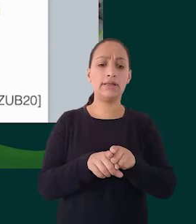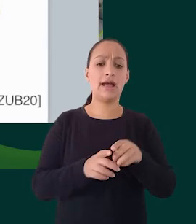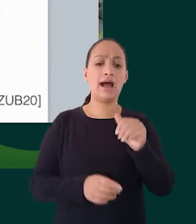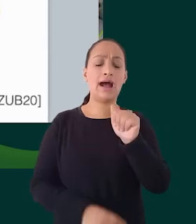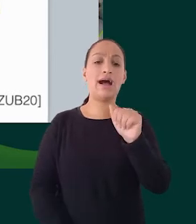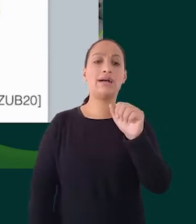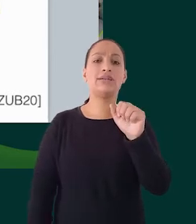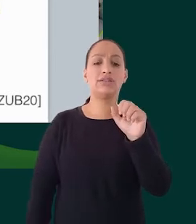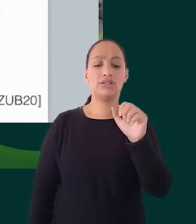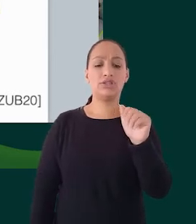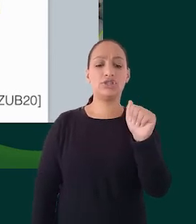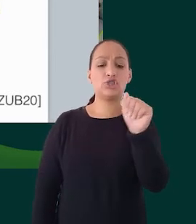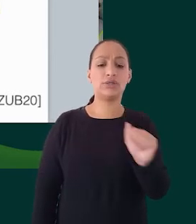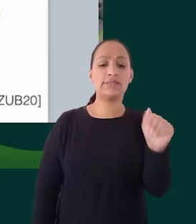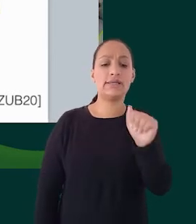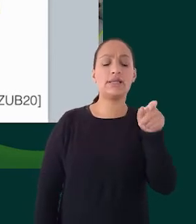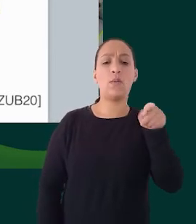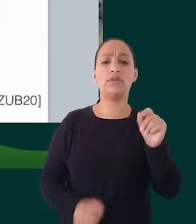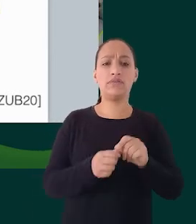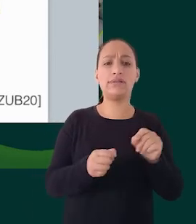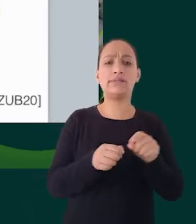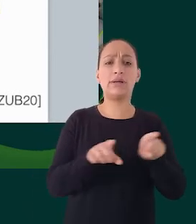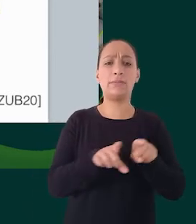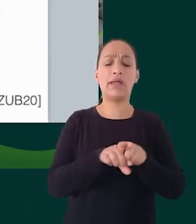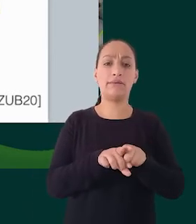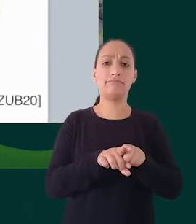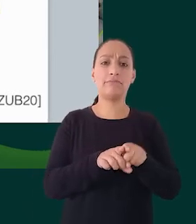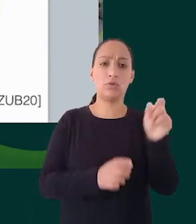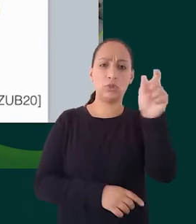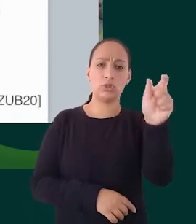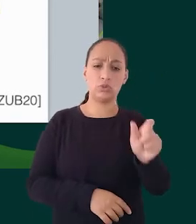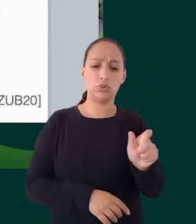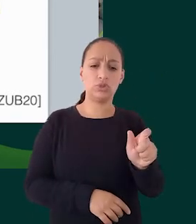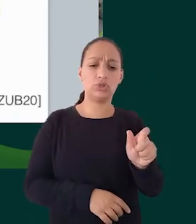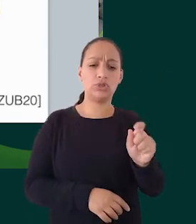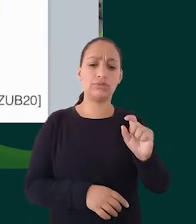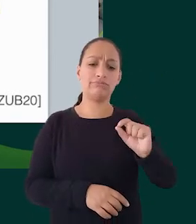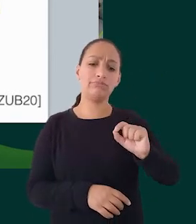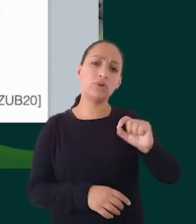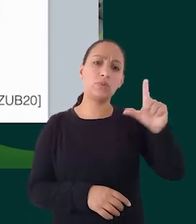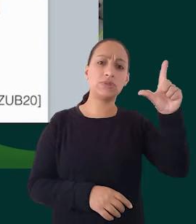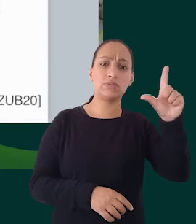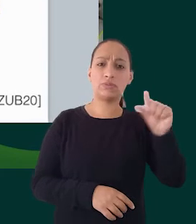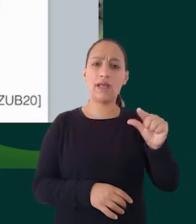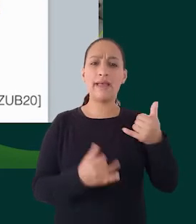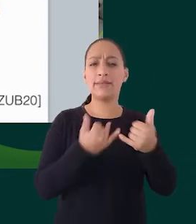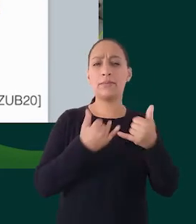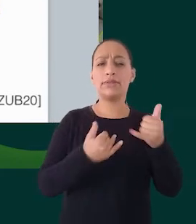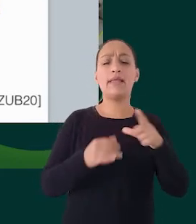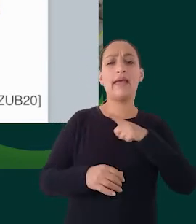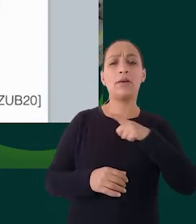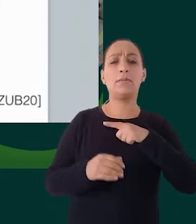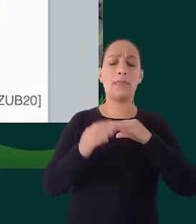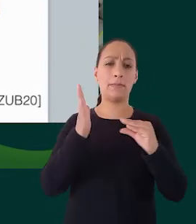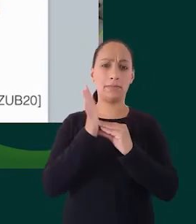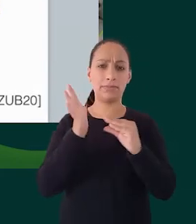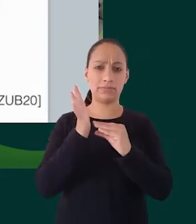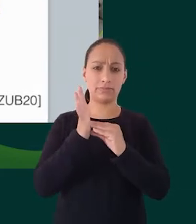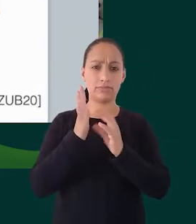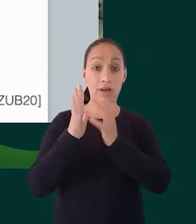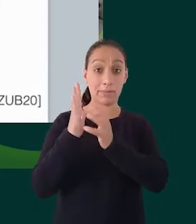adiante, esses algoritmos de dimensão de redução, normalmente, quando a gente pega uma base de dados muito grande, né, ela tem